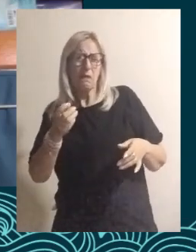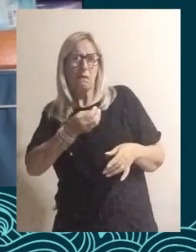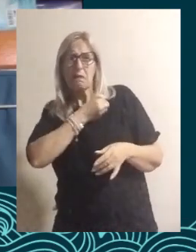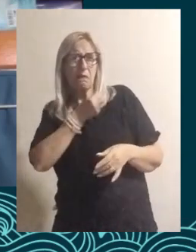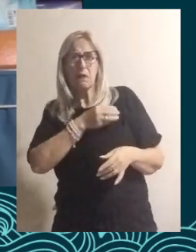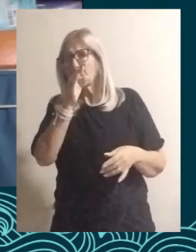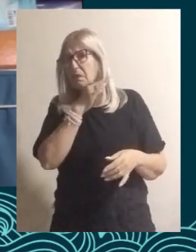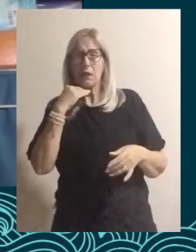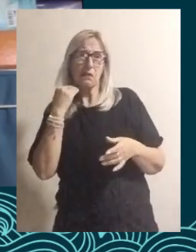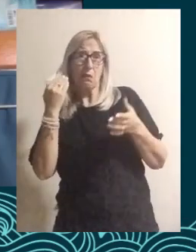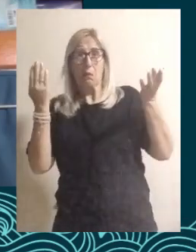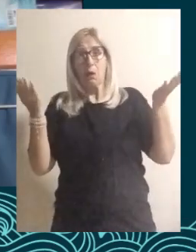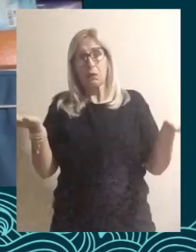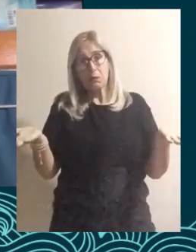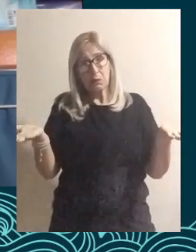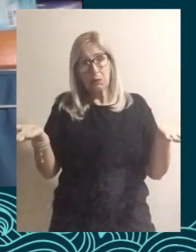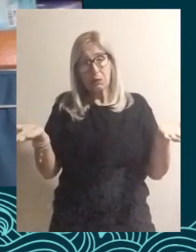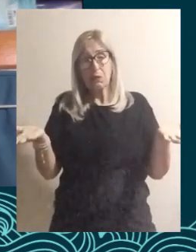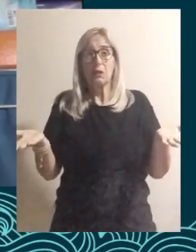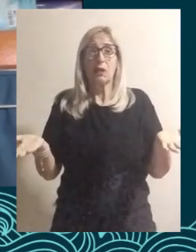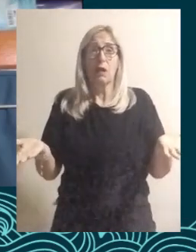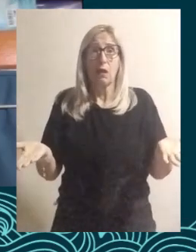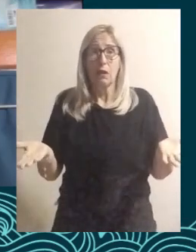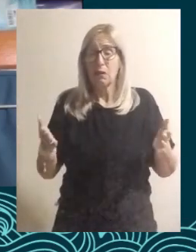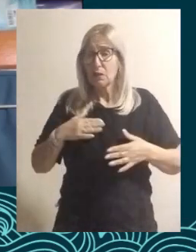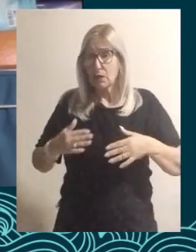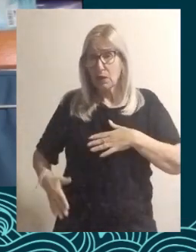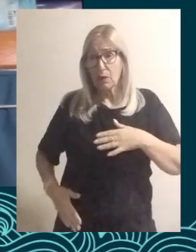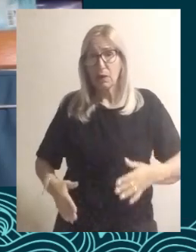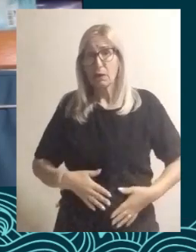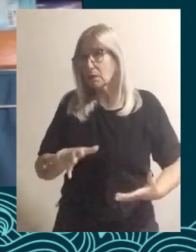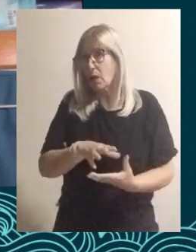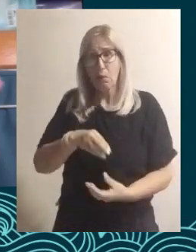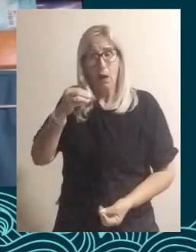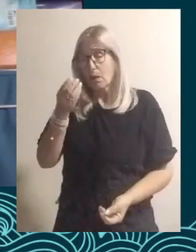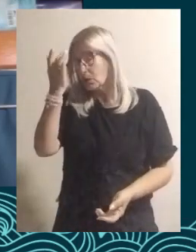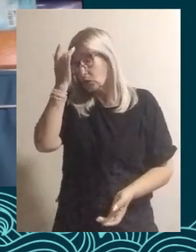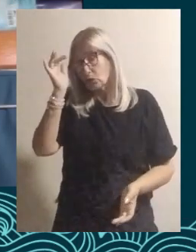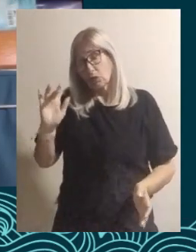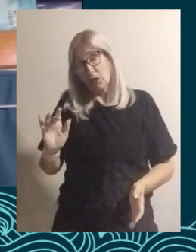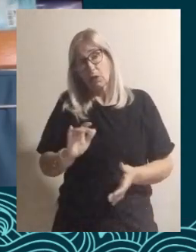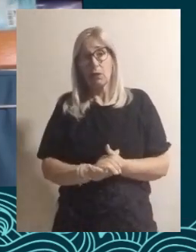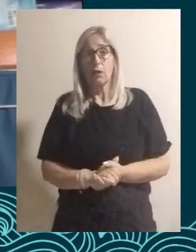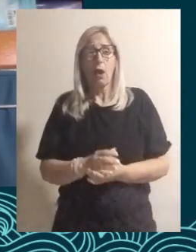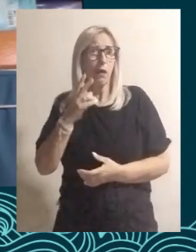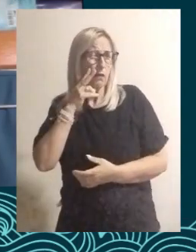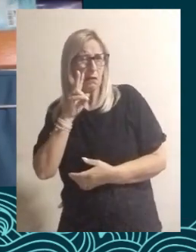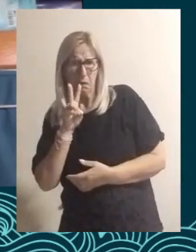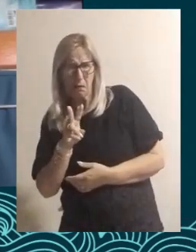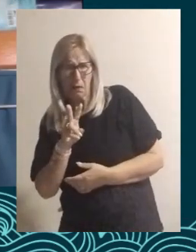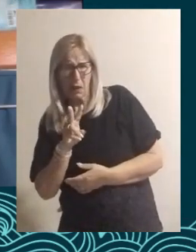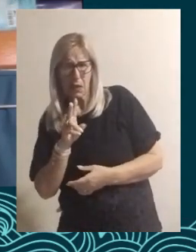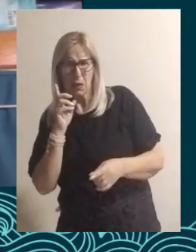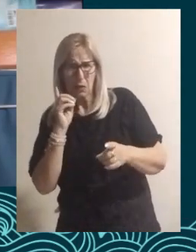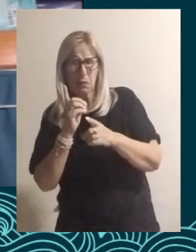sabe dizer se eles são vivos, se eles são mortos, se eles não têm mais corpo, se é só uma alma. Alguns